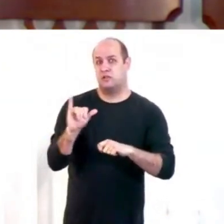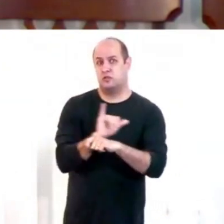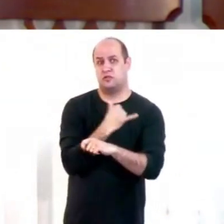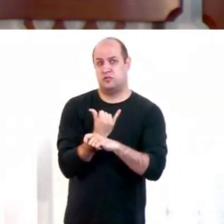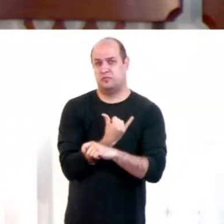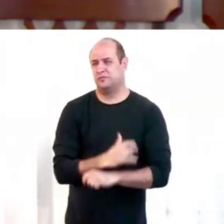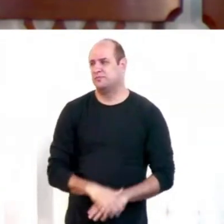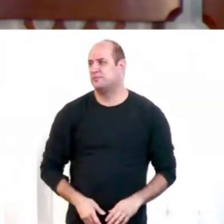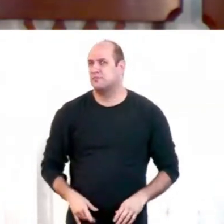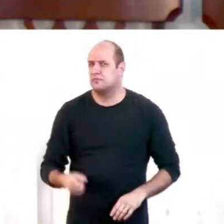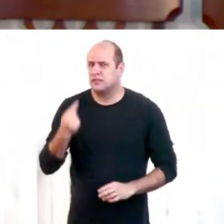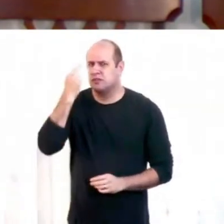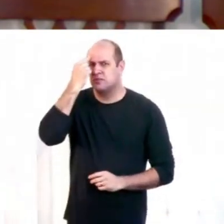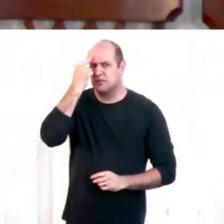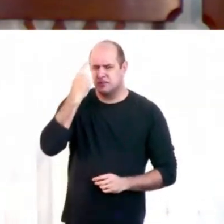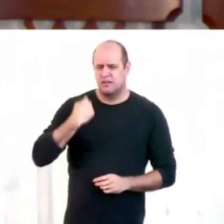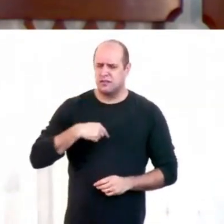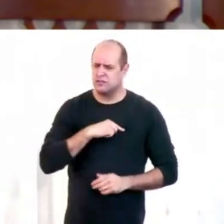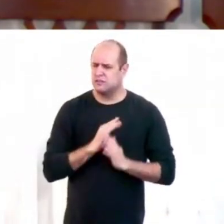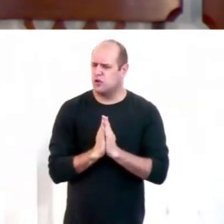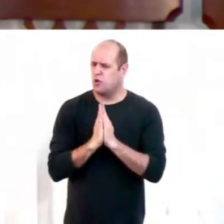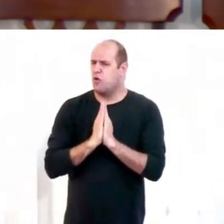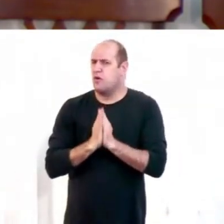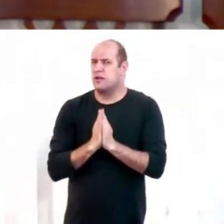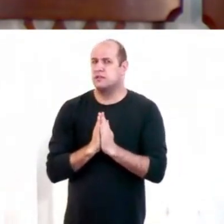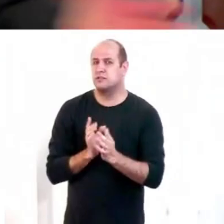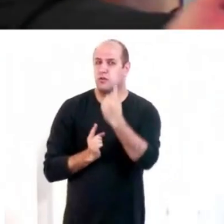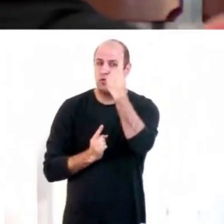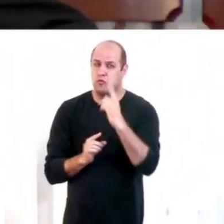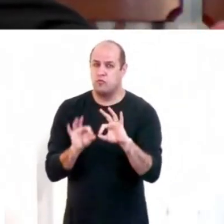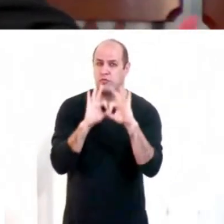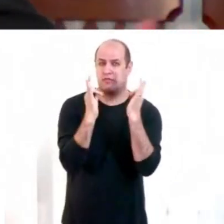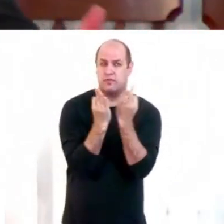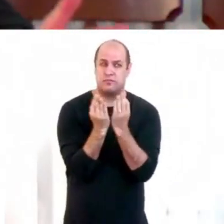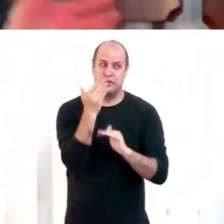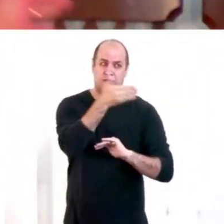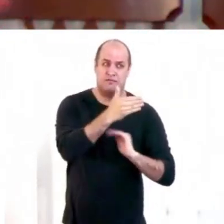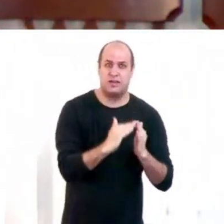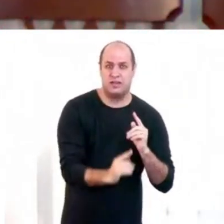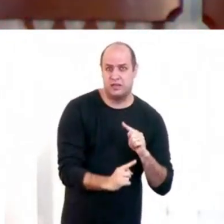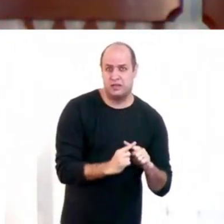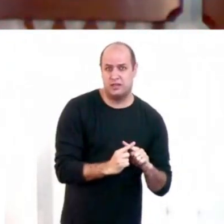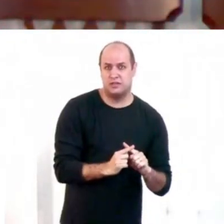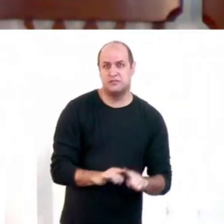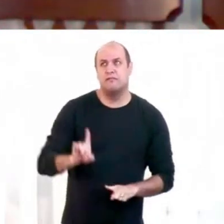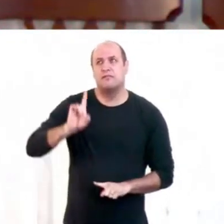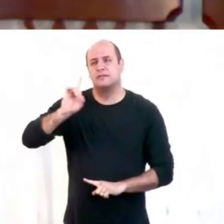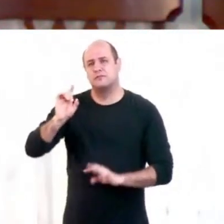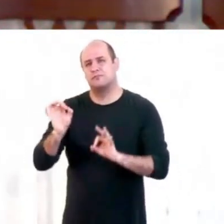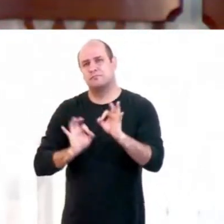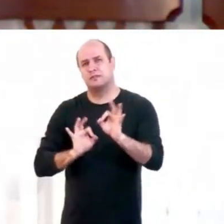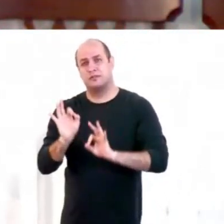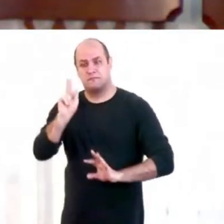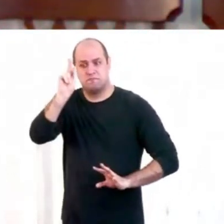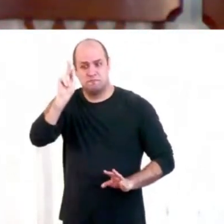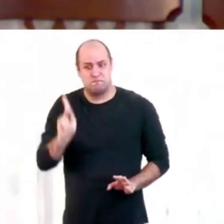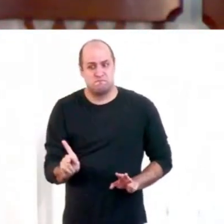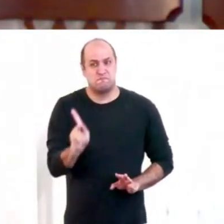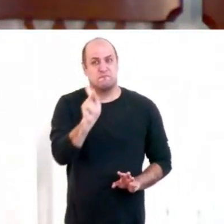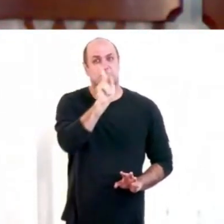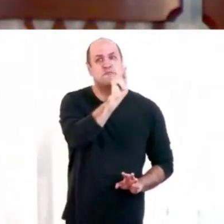você pensar que nós estávamos orando para que uma família, 2 fosse à igreja, Deus preparou que a professora